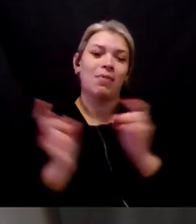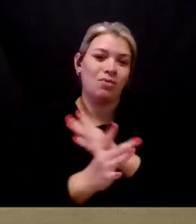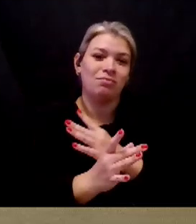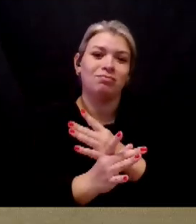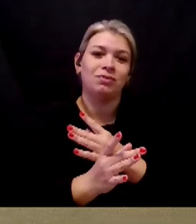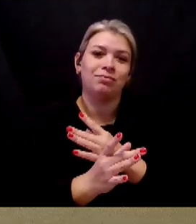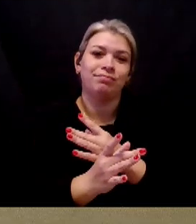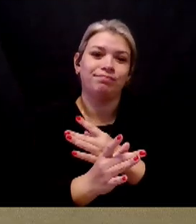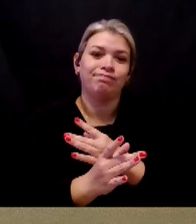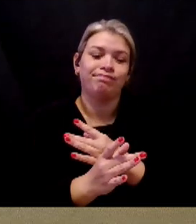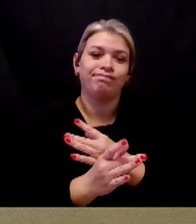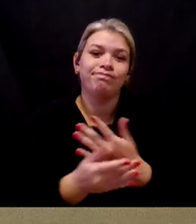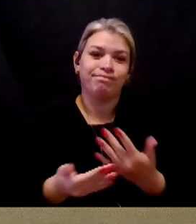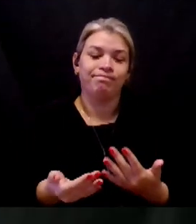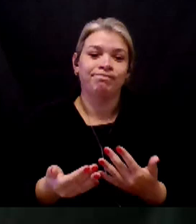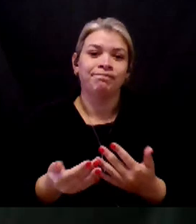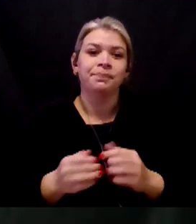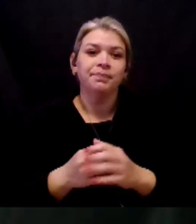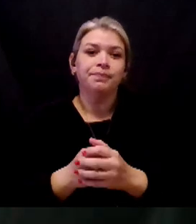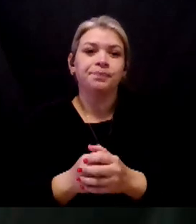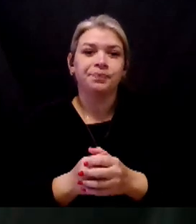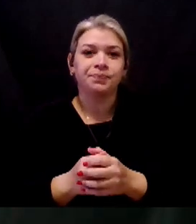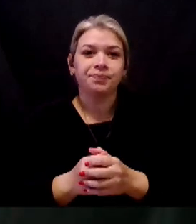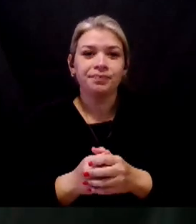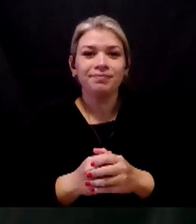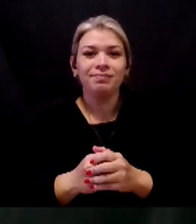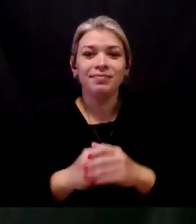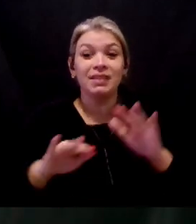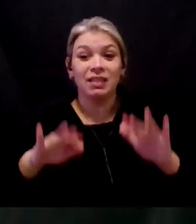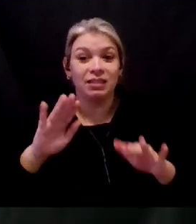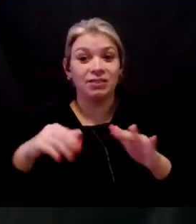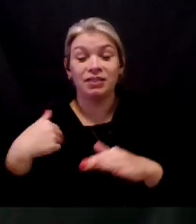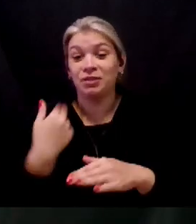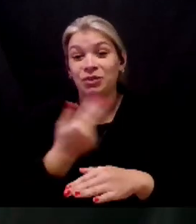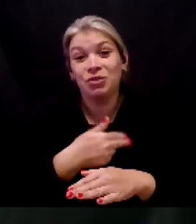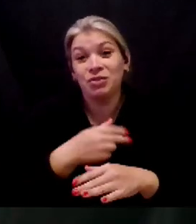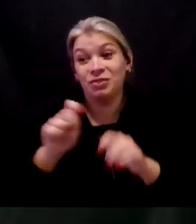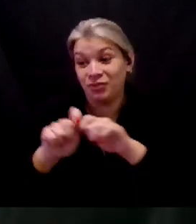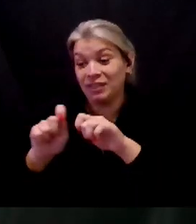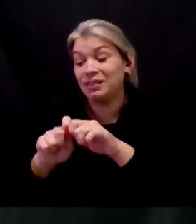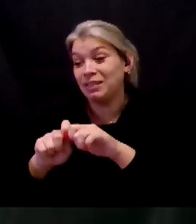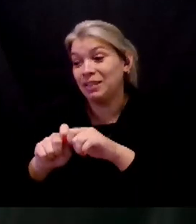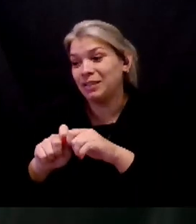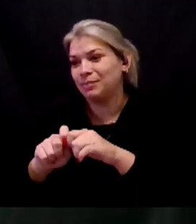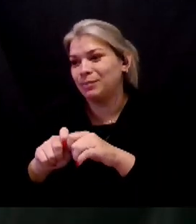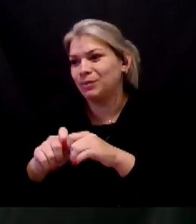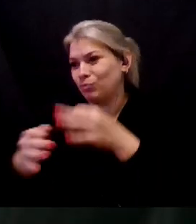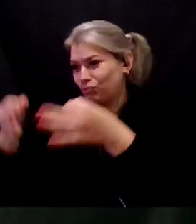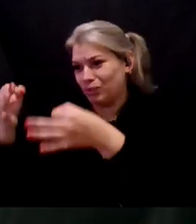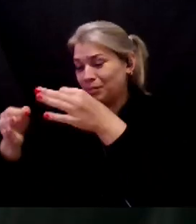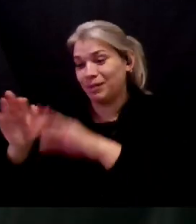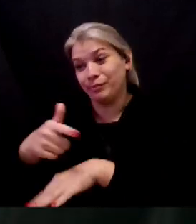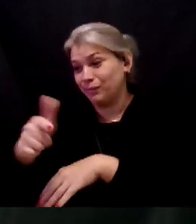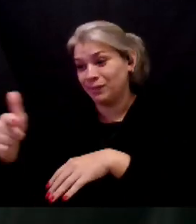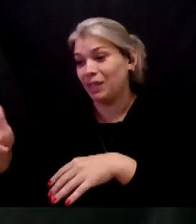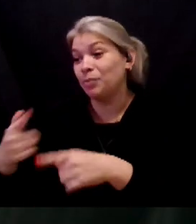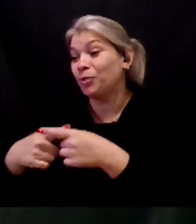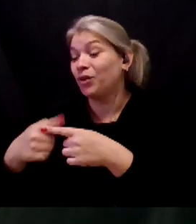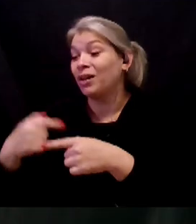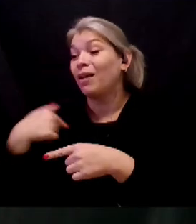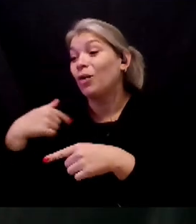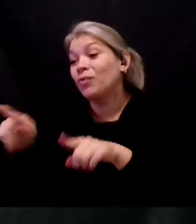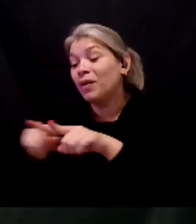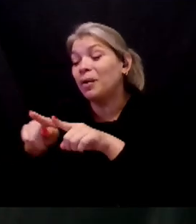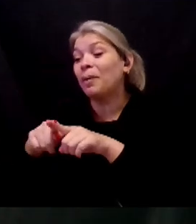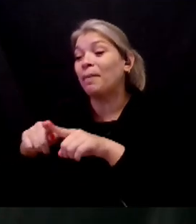pecado, né? É algo assim, e às vezes a gente faz isso, gente, sem julgamento aqui, porque eu também fiz, né? Eu tenho uma filha